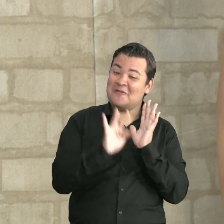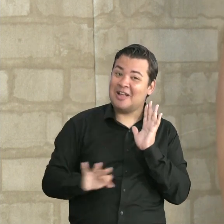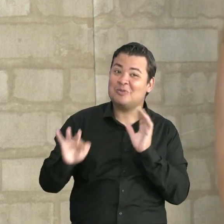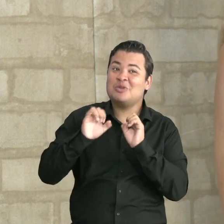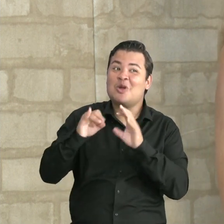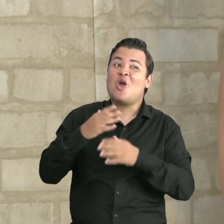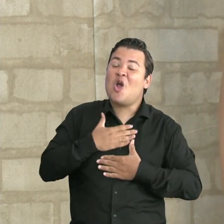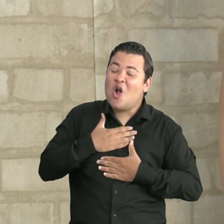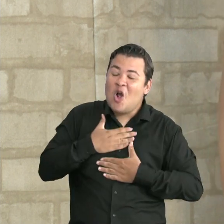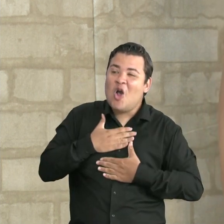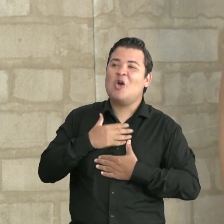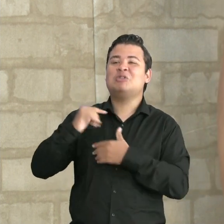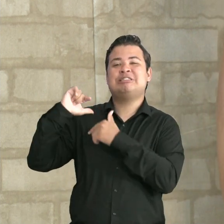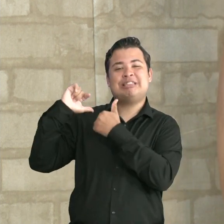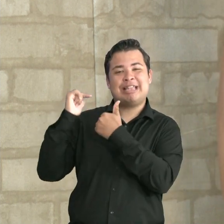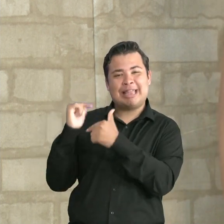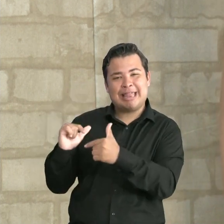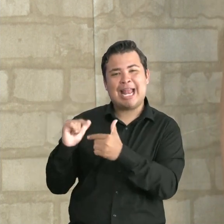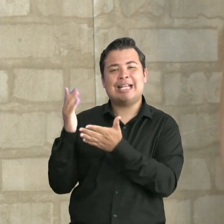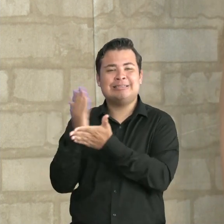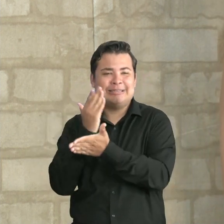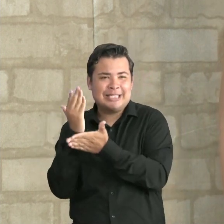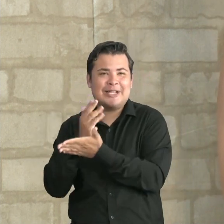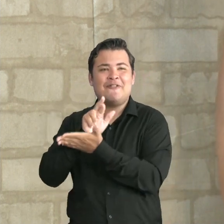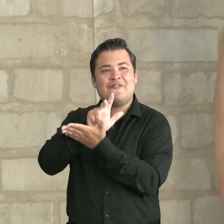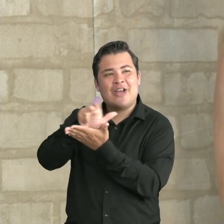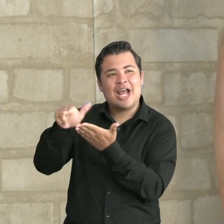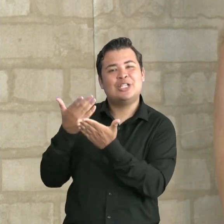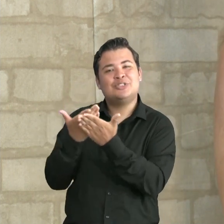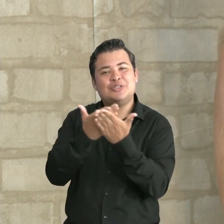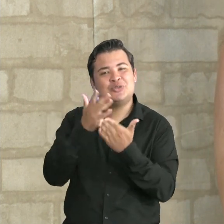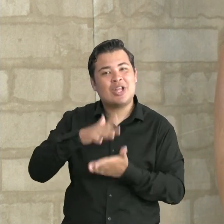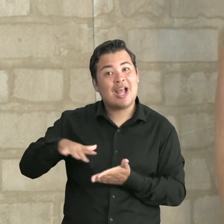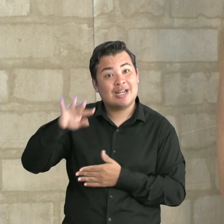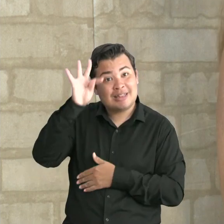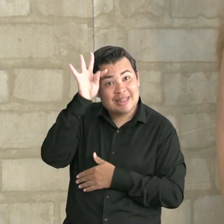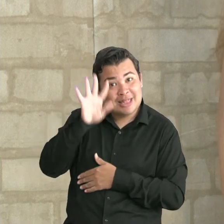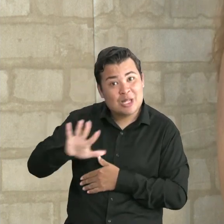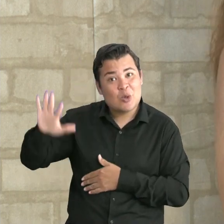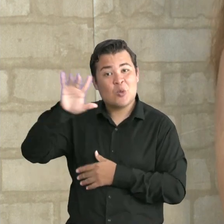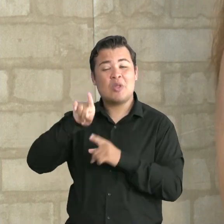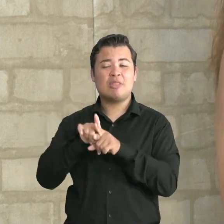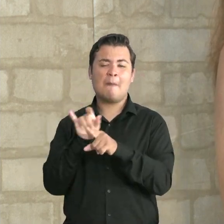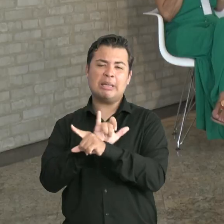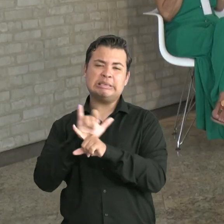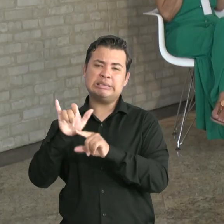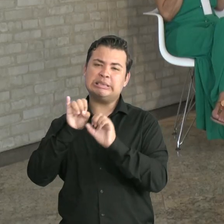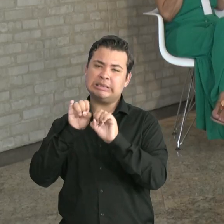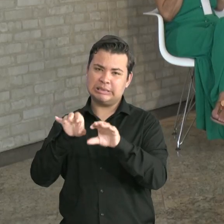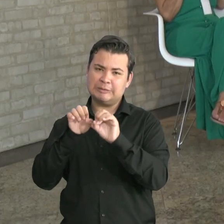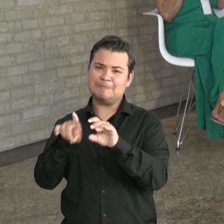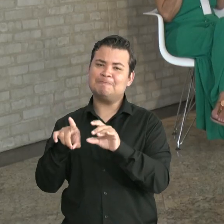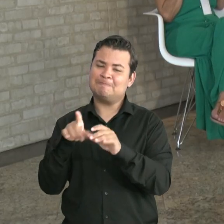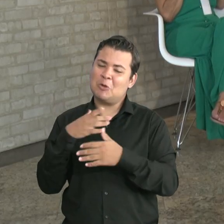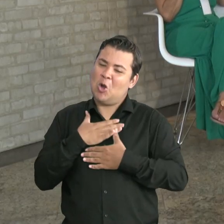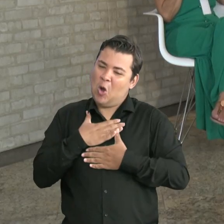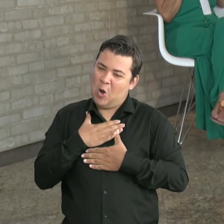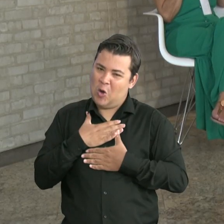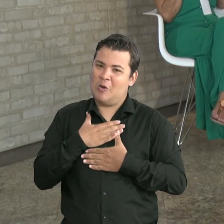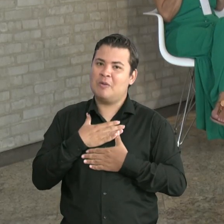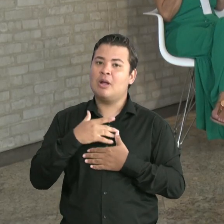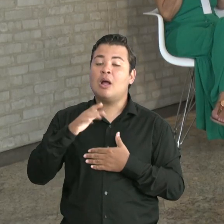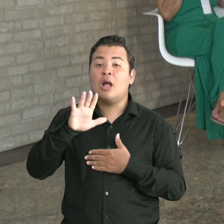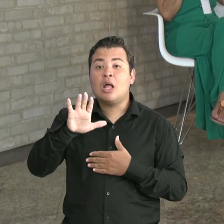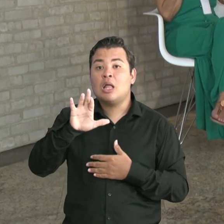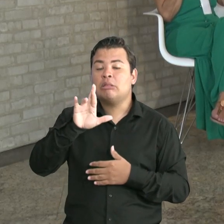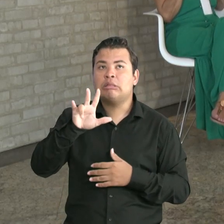Então, assim, dos estudos teóricos, uma certa forma de ensinar ainda, não que a gente não